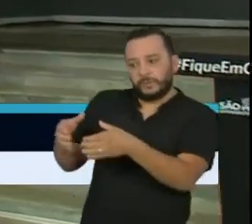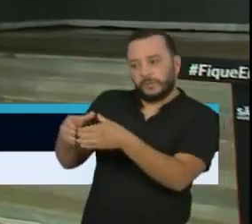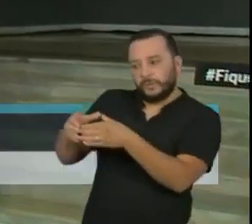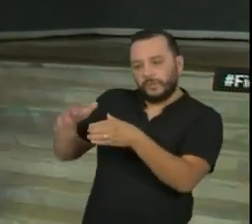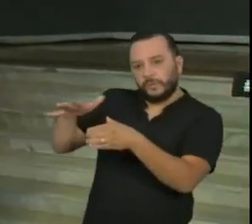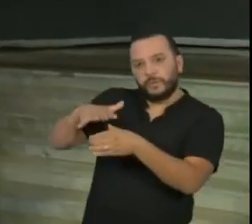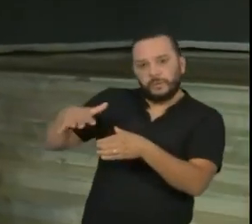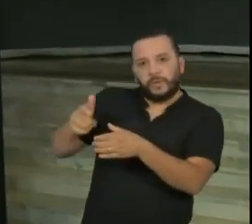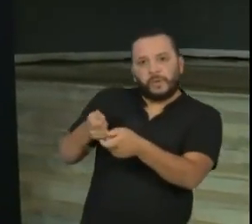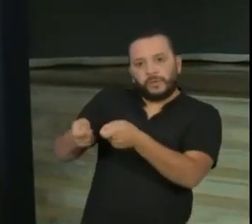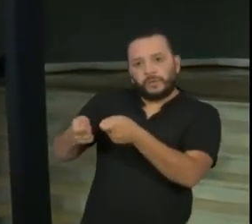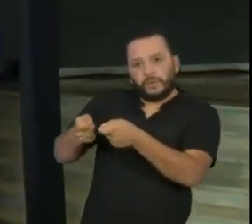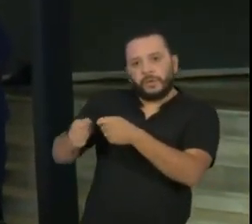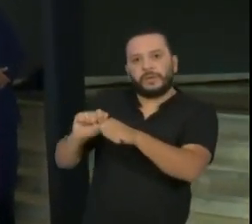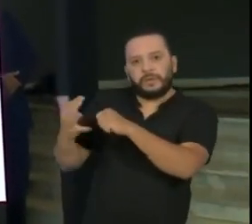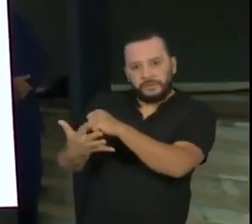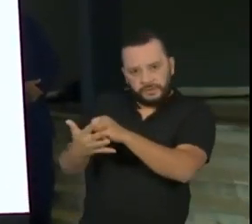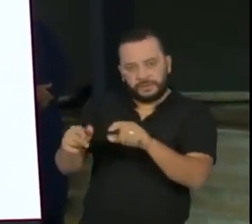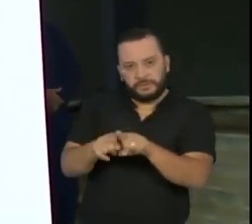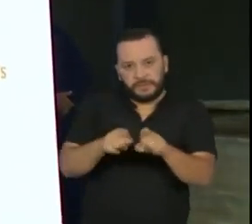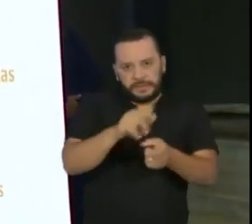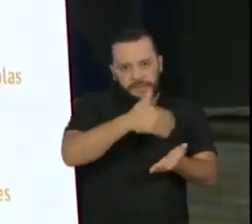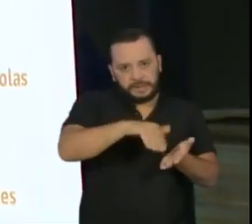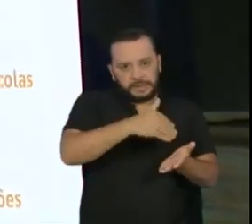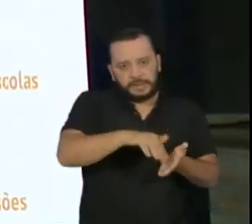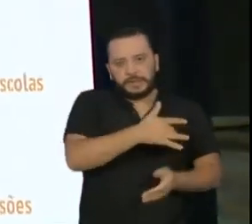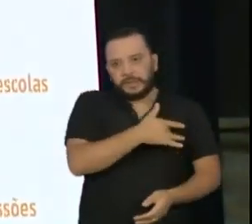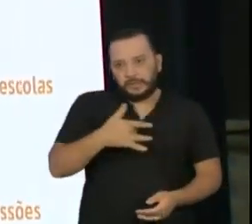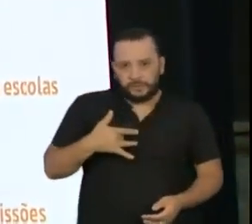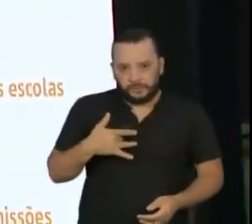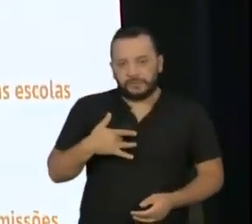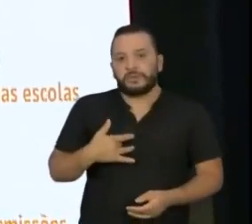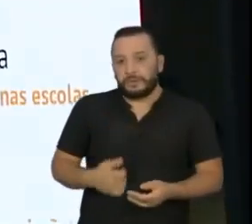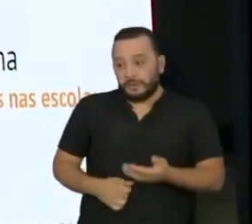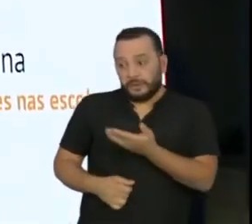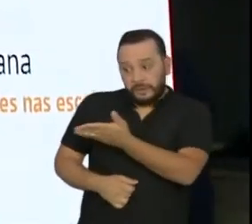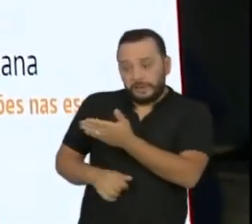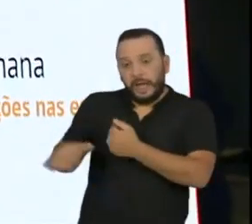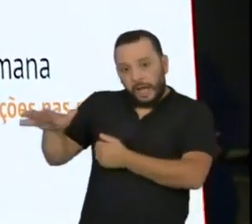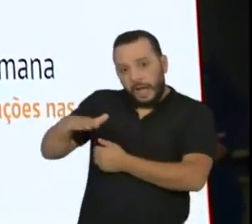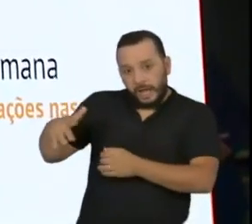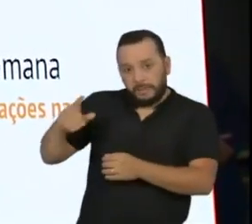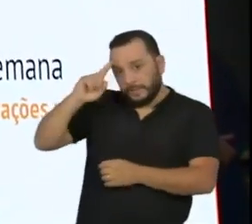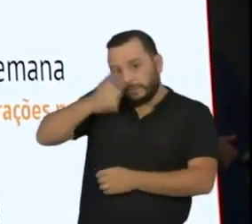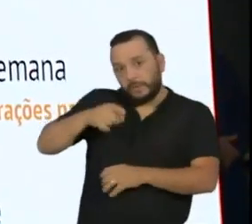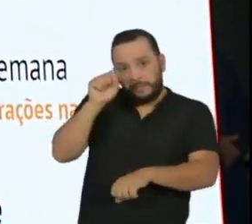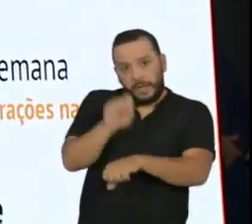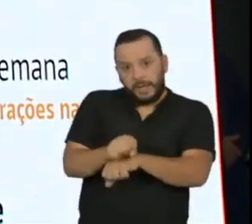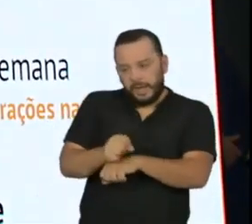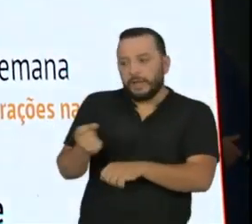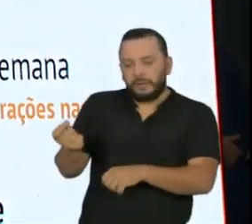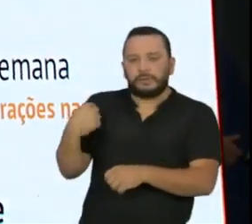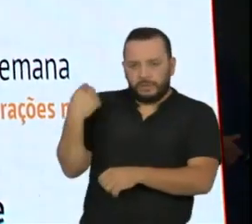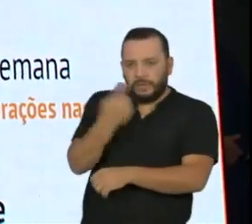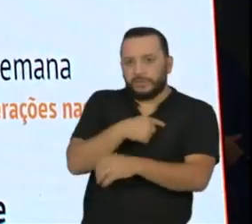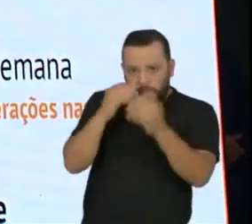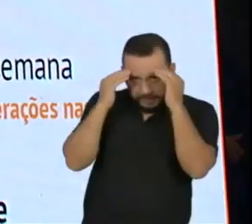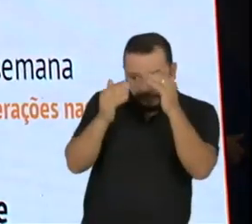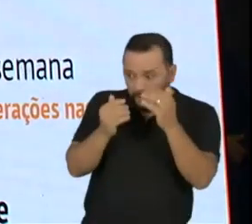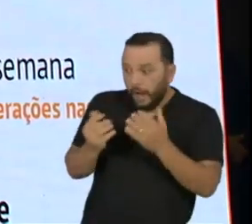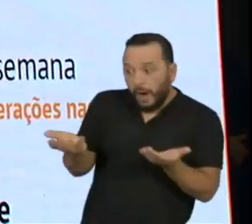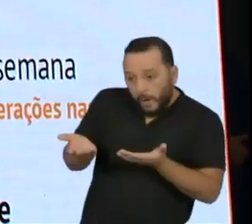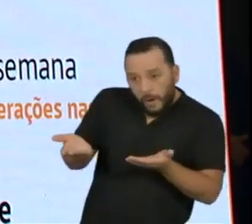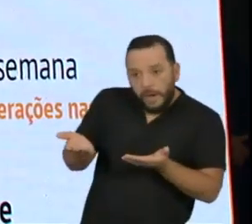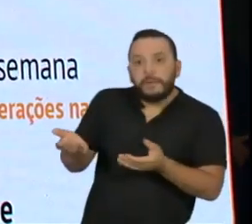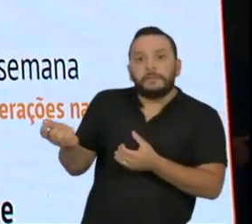da Secretaria de Saúde. Nós paramos quando estas duas áreas nos determinaram que deveríamos parar e voltaremos também com